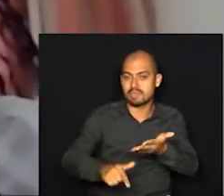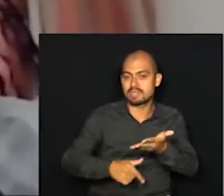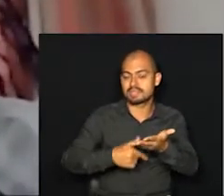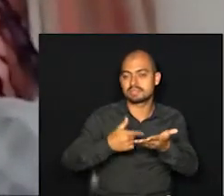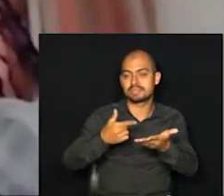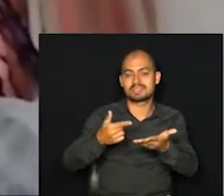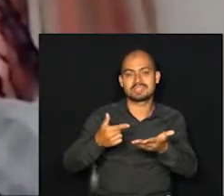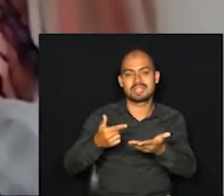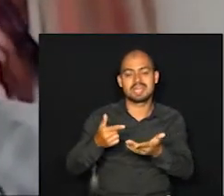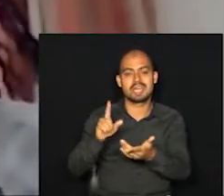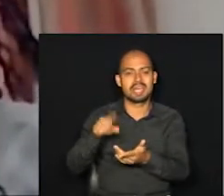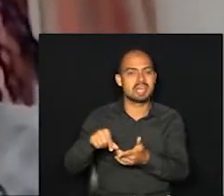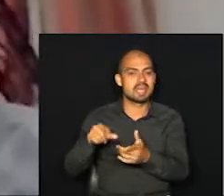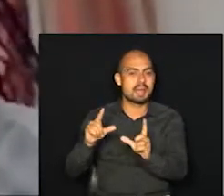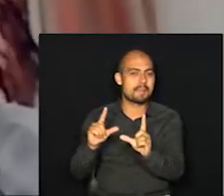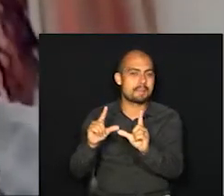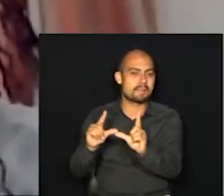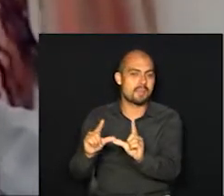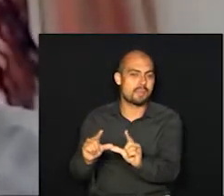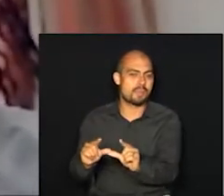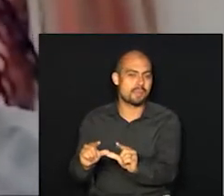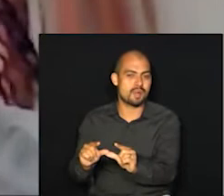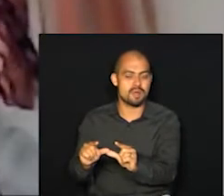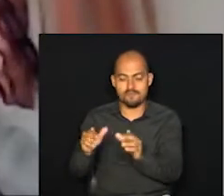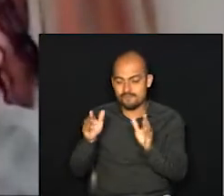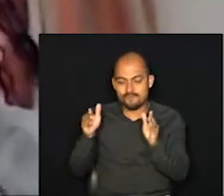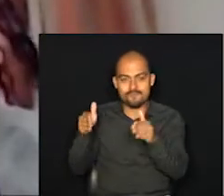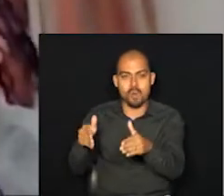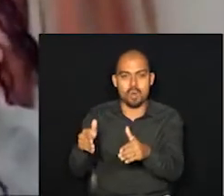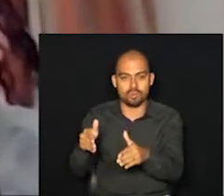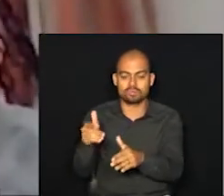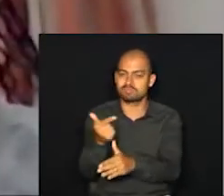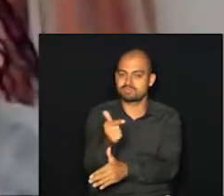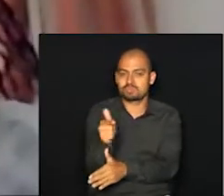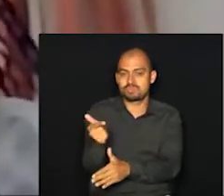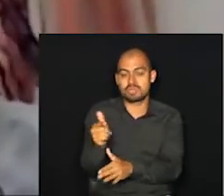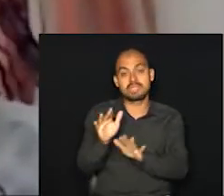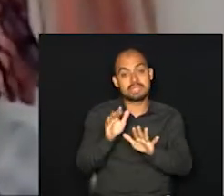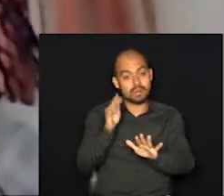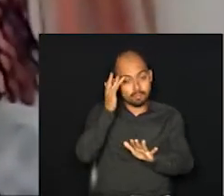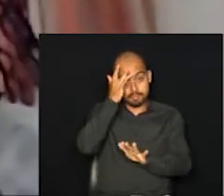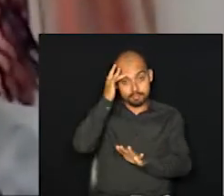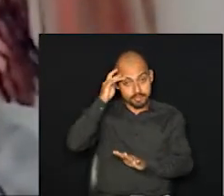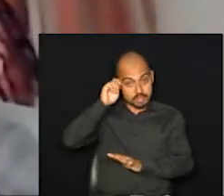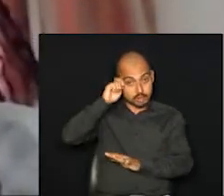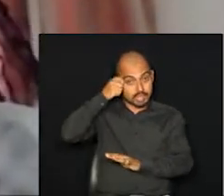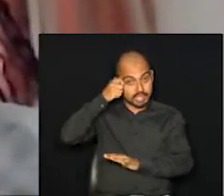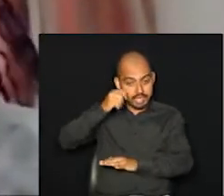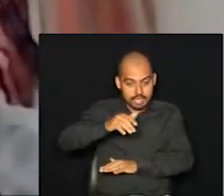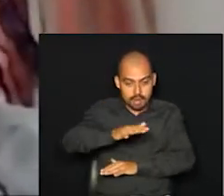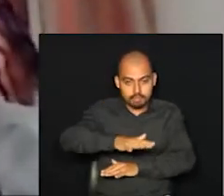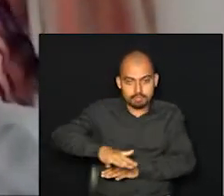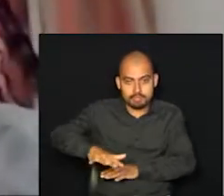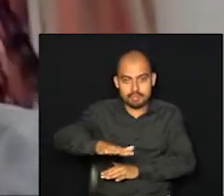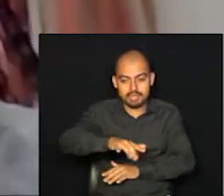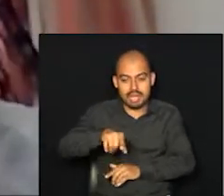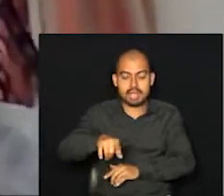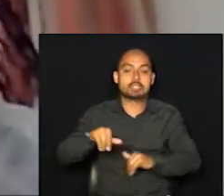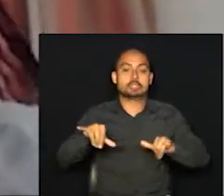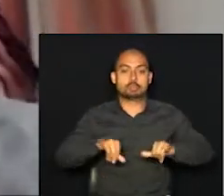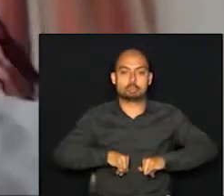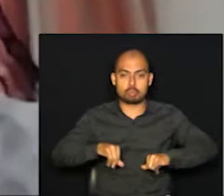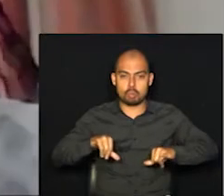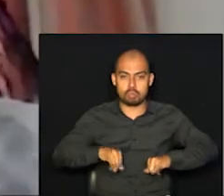está bem menos voltada para essas regiões. Então, como o negro está nessas regiões, então ele sofre